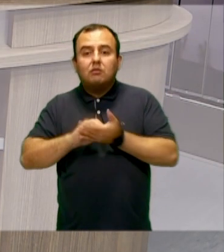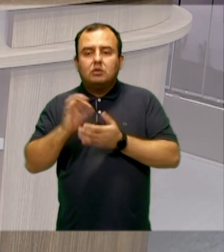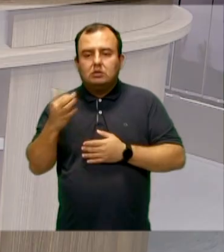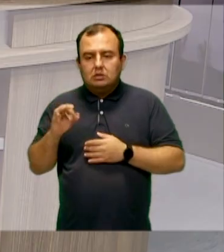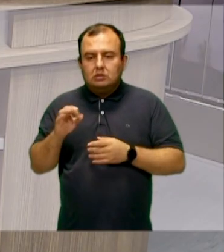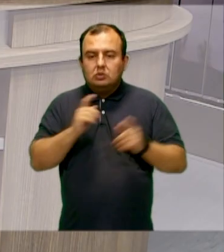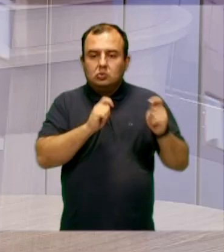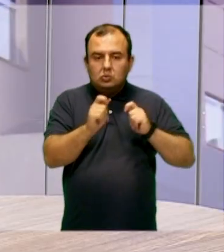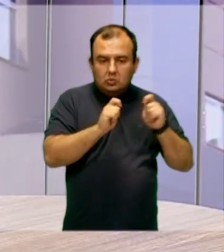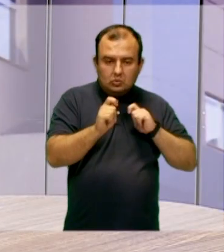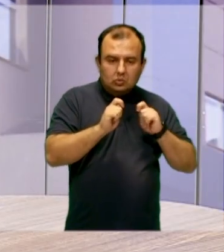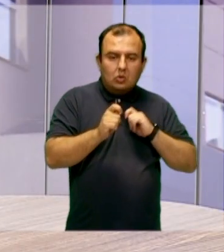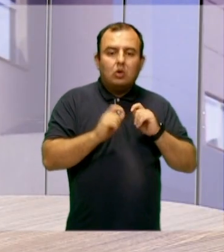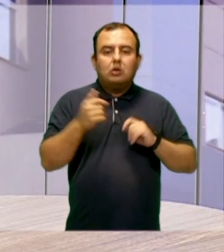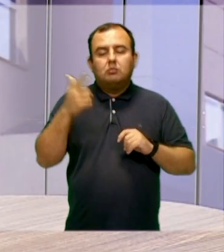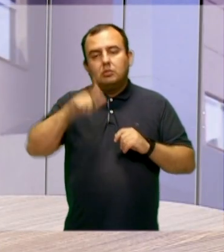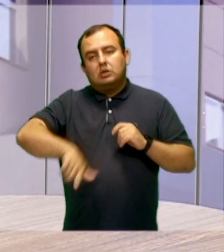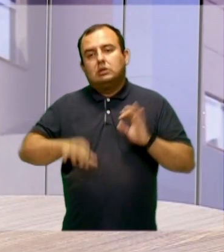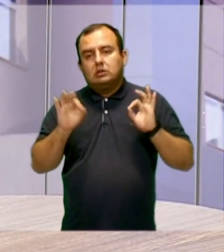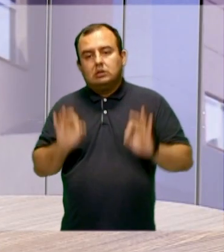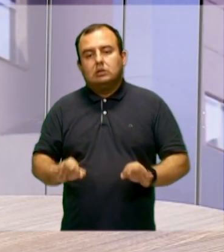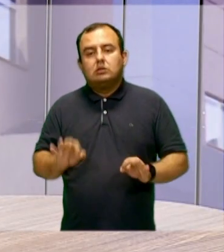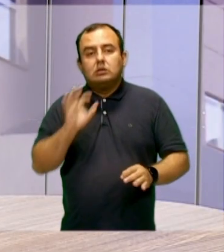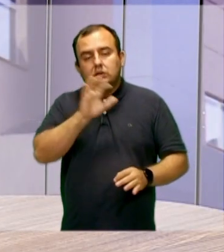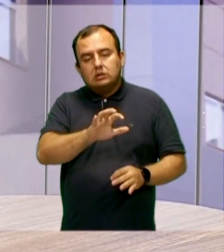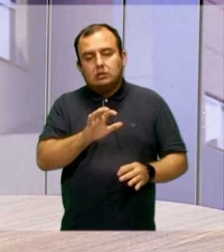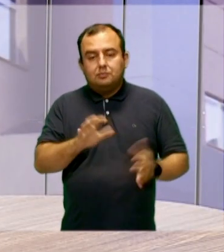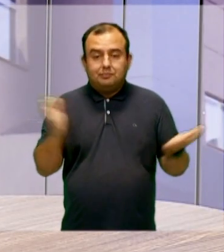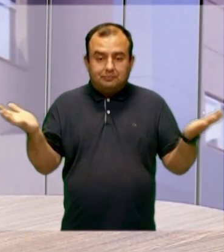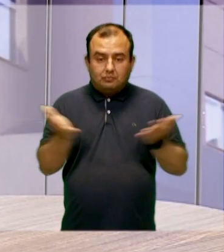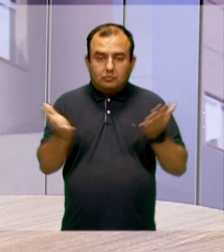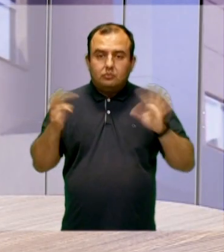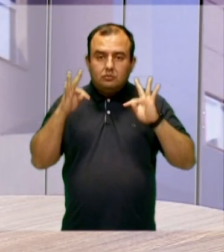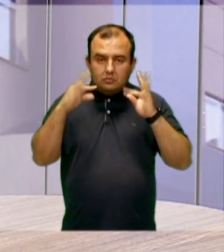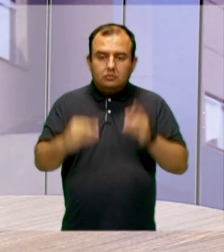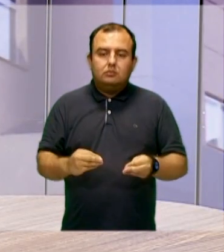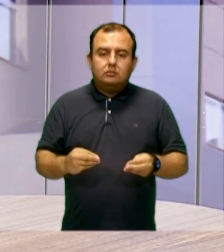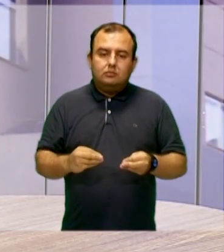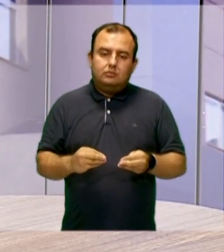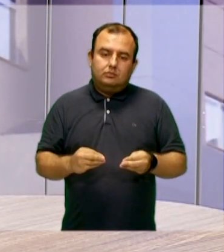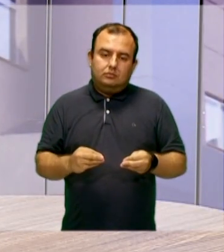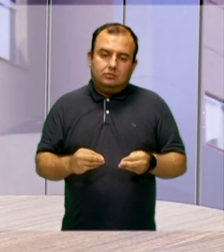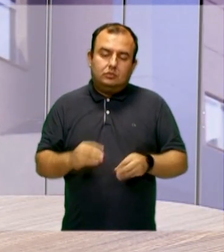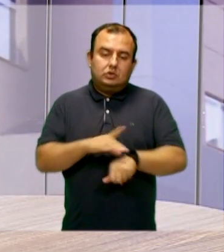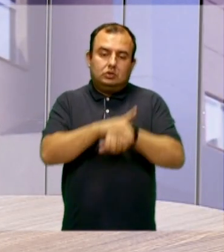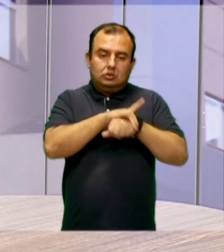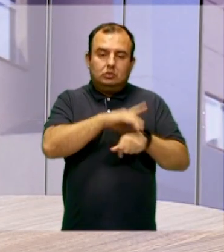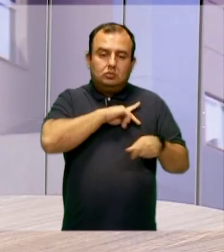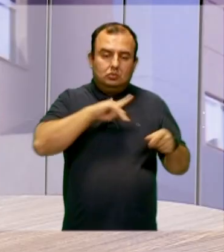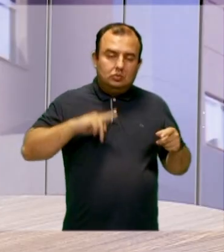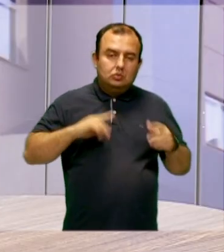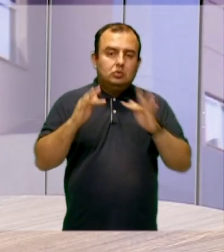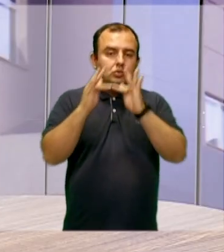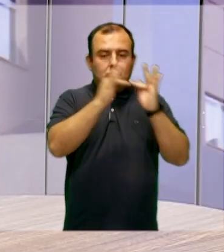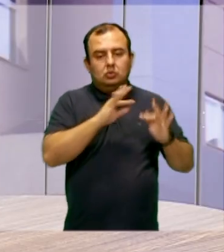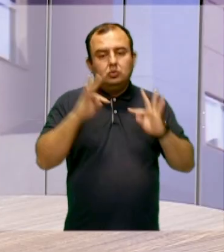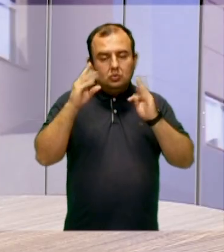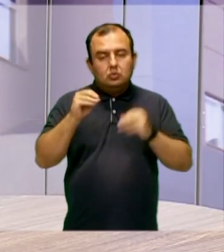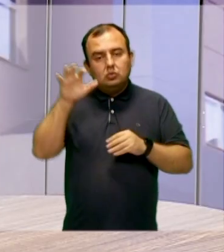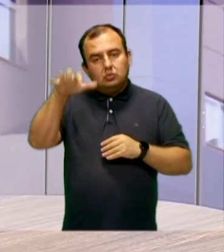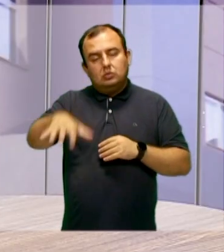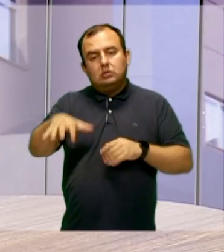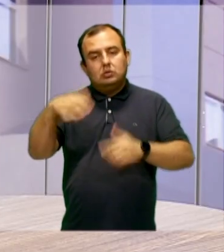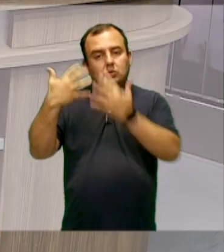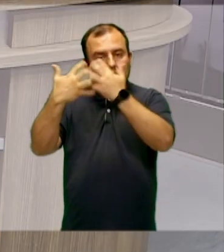mais efetivo desse sentido, sabe? Então, hoje sim. Tirando segurança, as fundações estão todas lá, estão